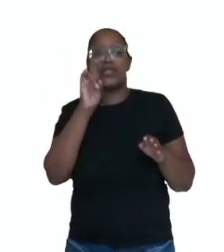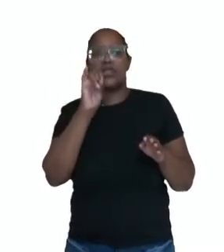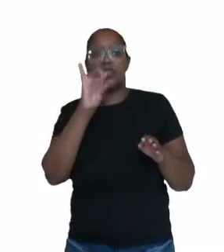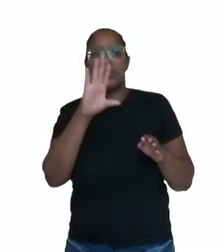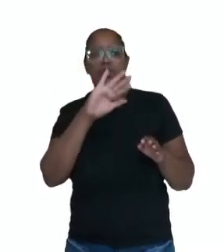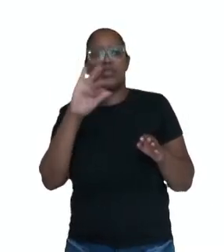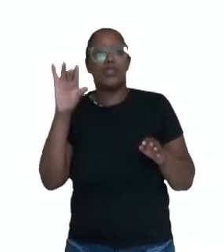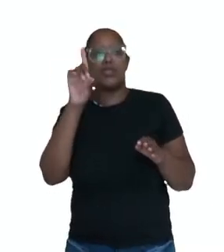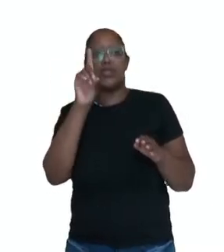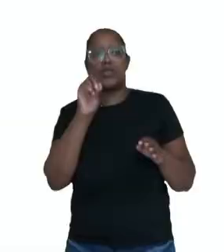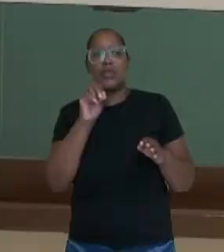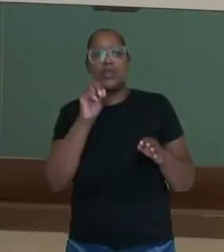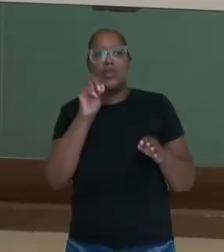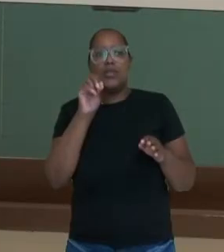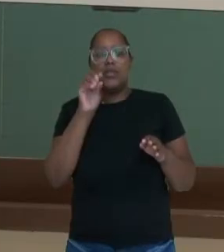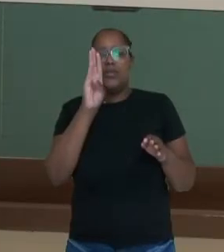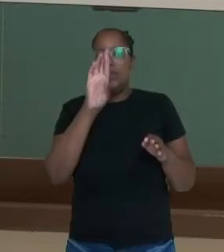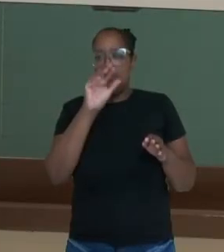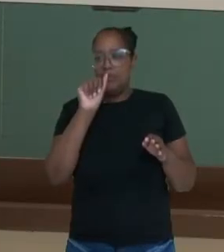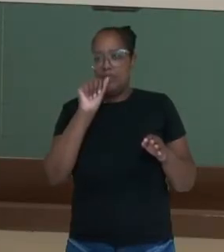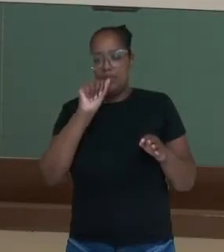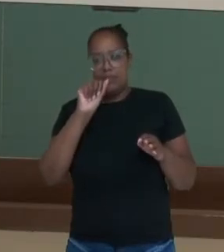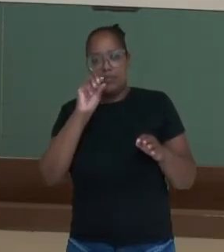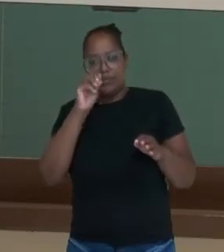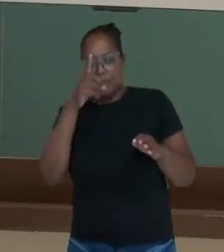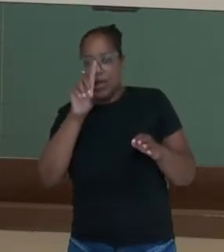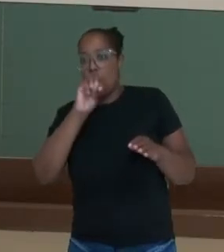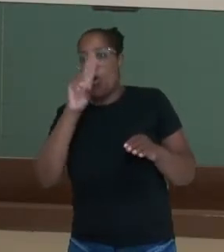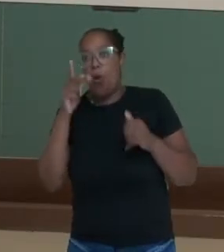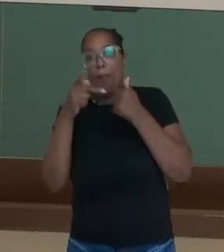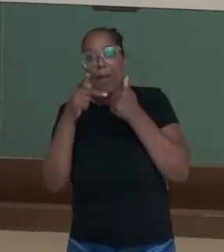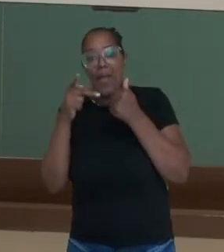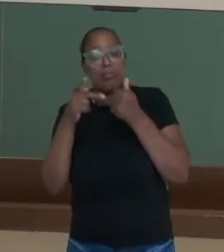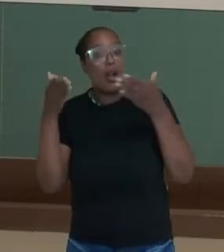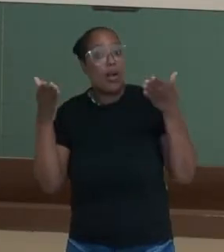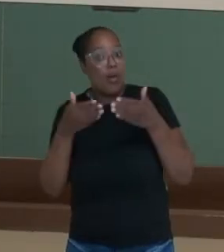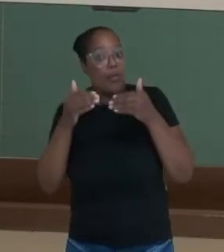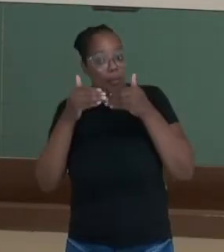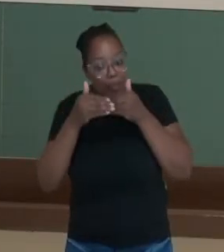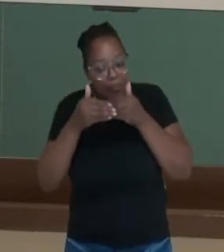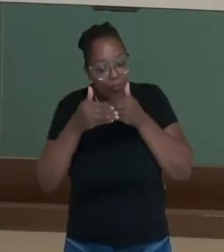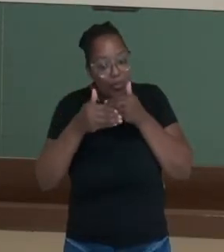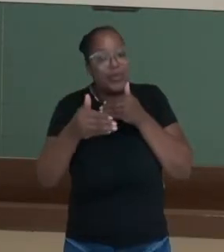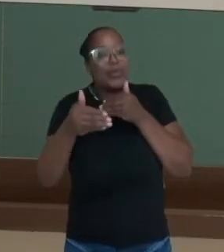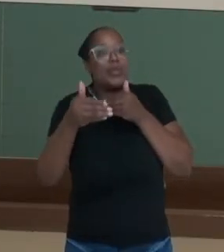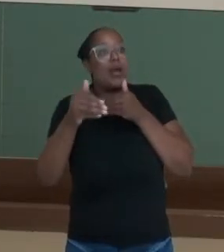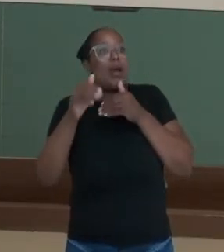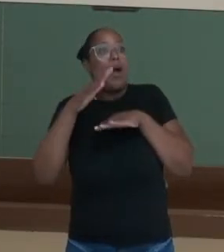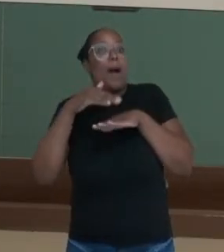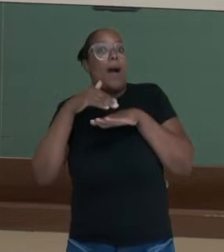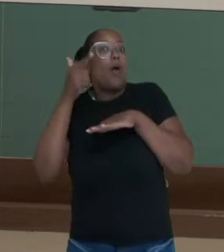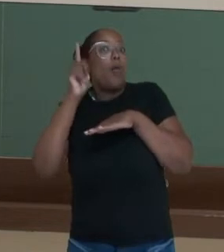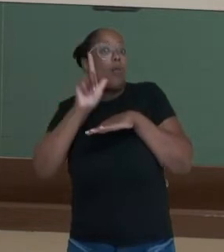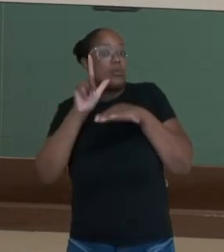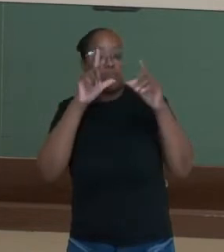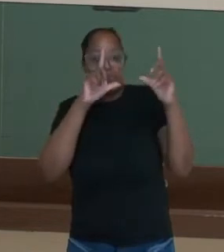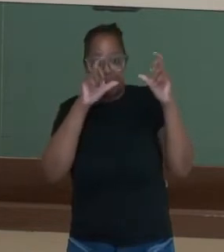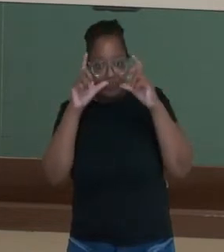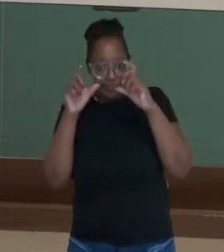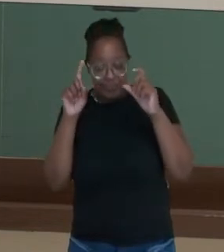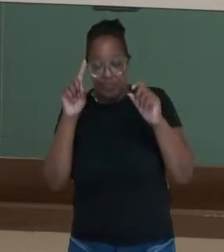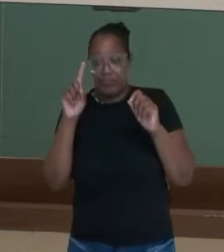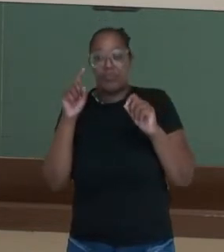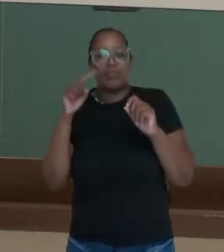os componentes do berimbau. Então vamos ver mais para frente um pouquinho. Lá na primeira imagem, nós vimos que nós